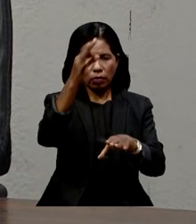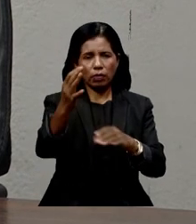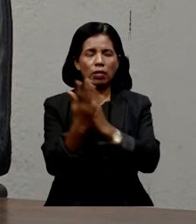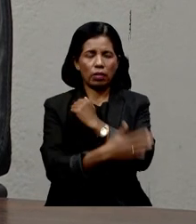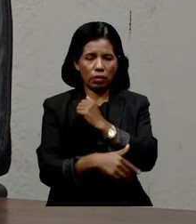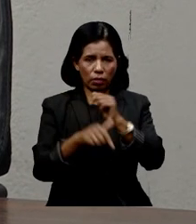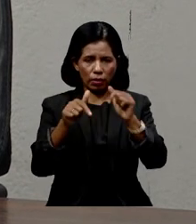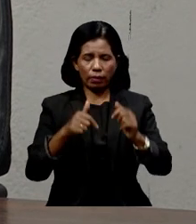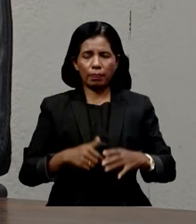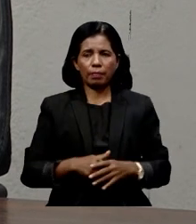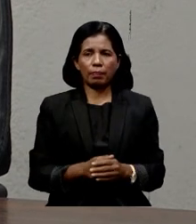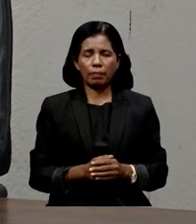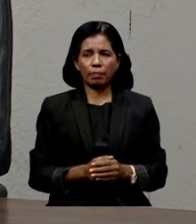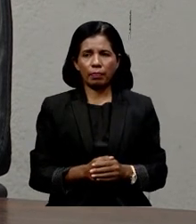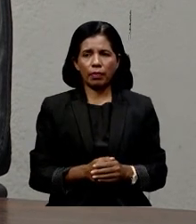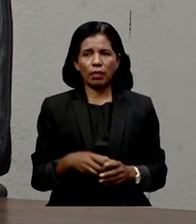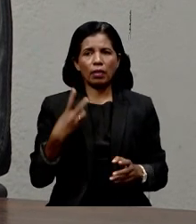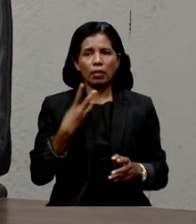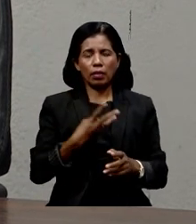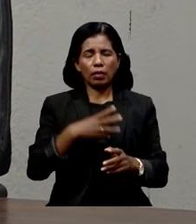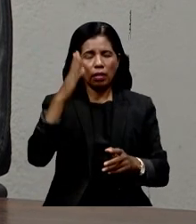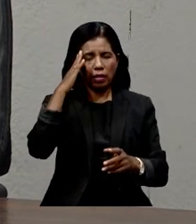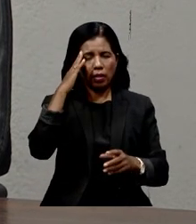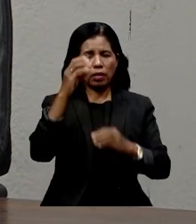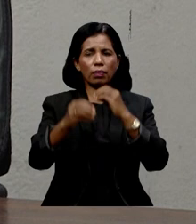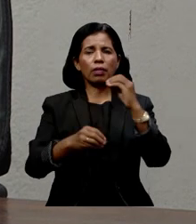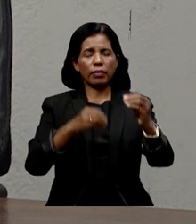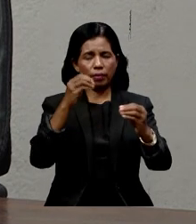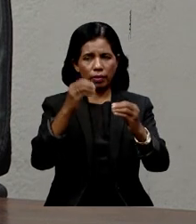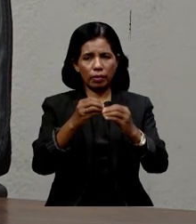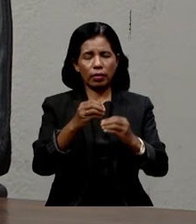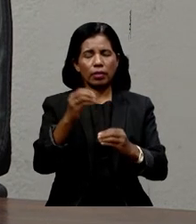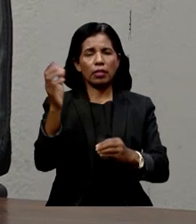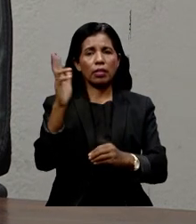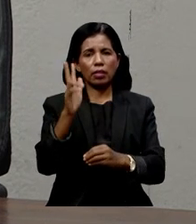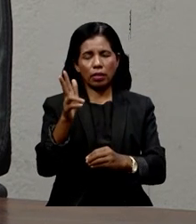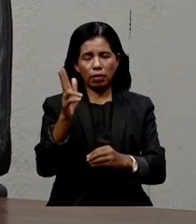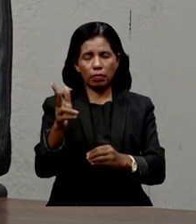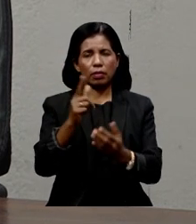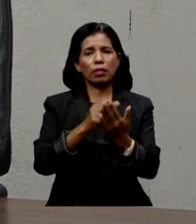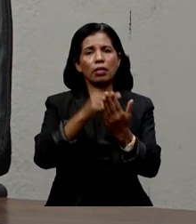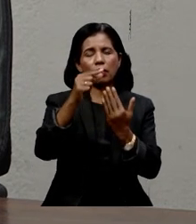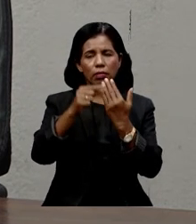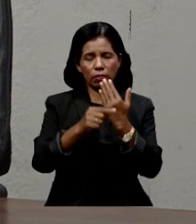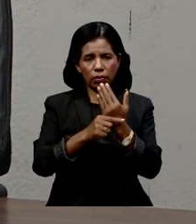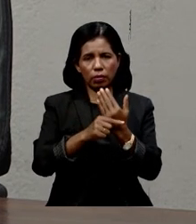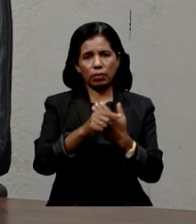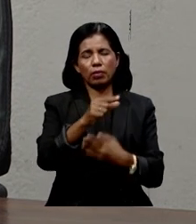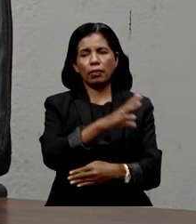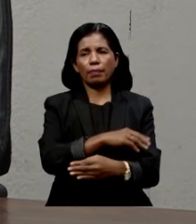Lenin. E até a neona cata, e a 30 de agosto.